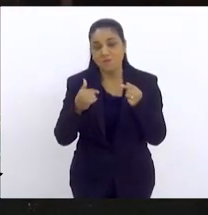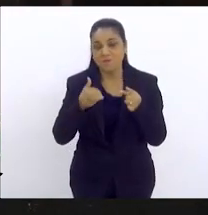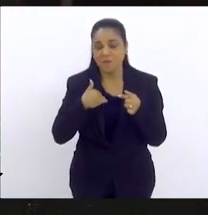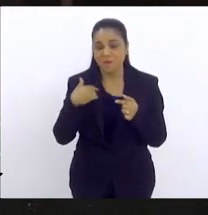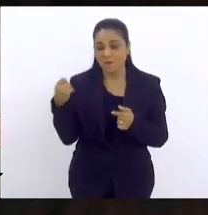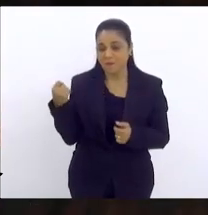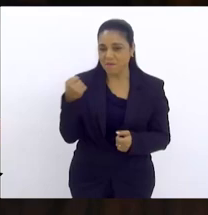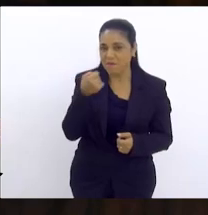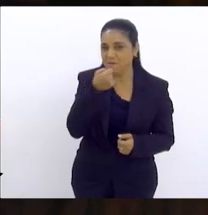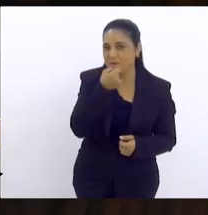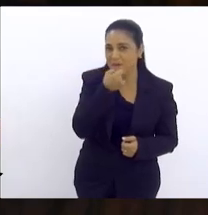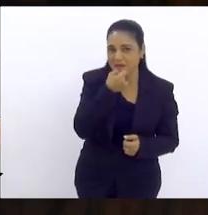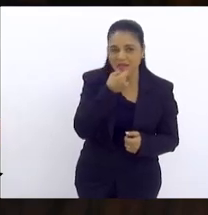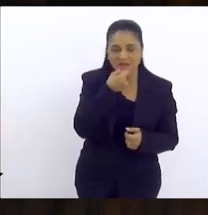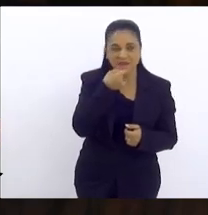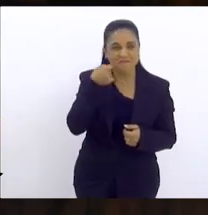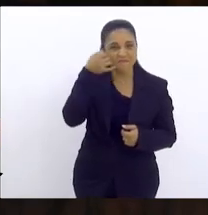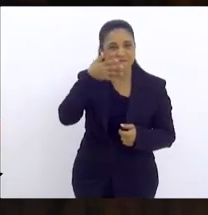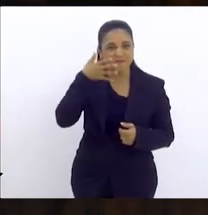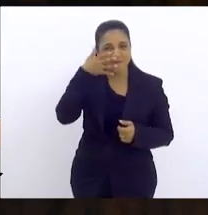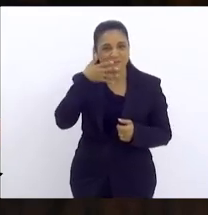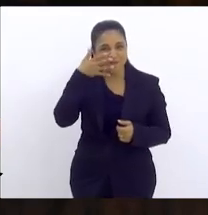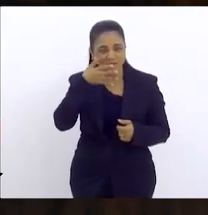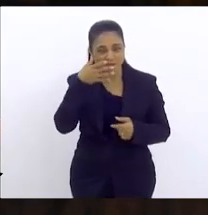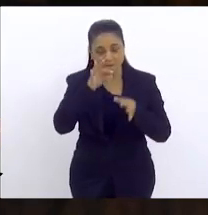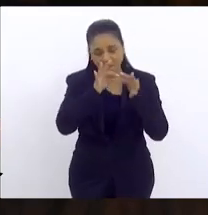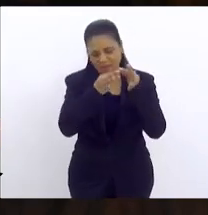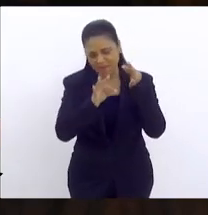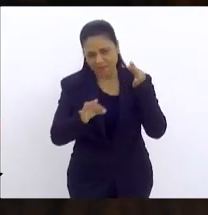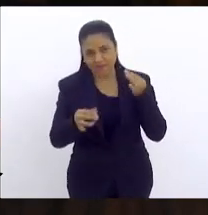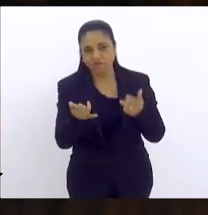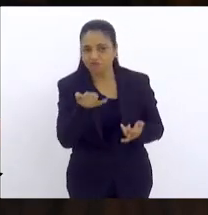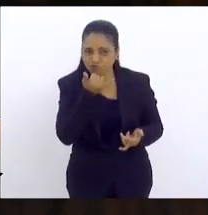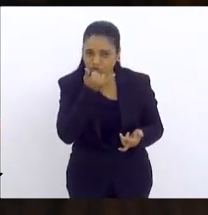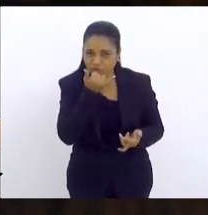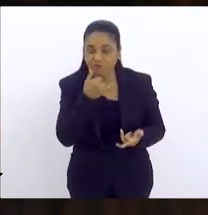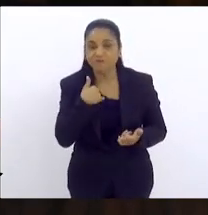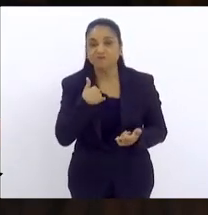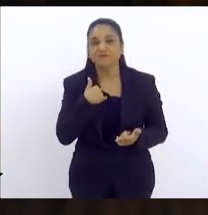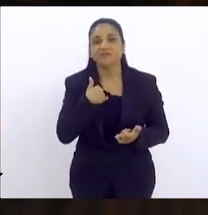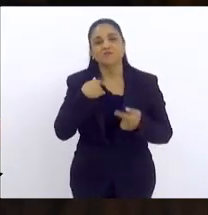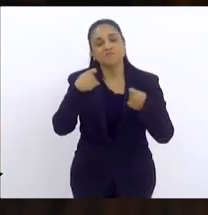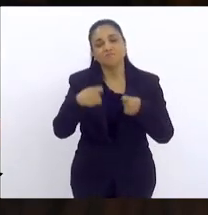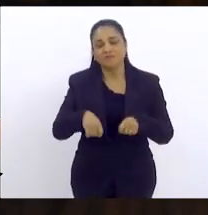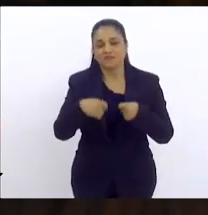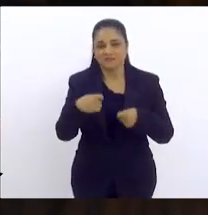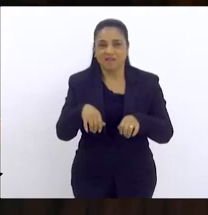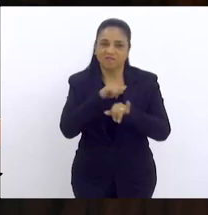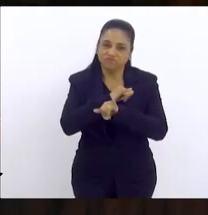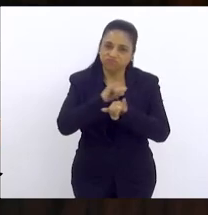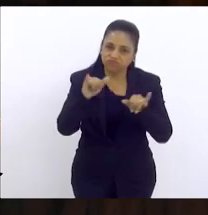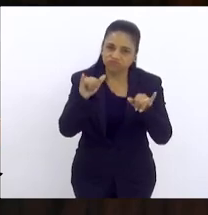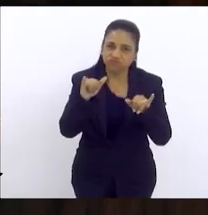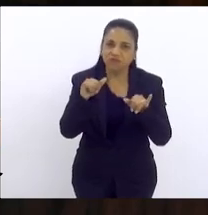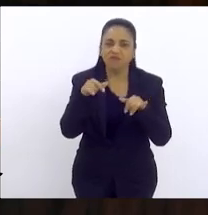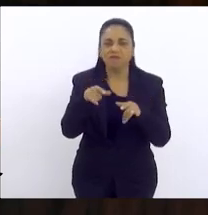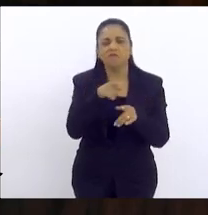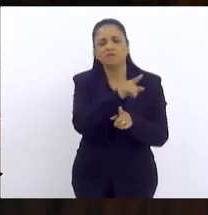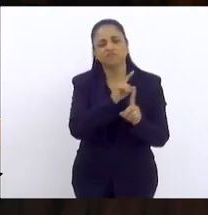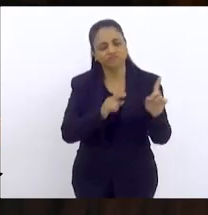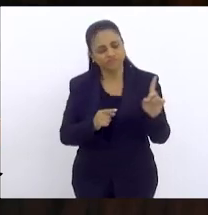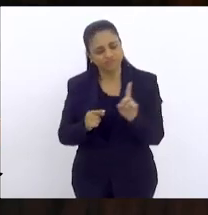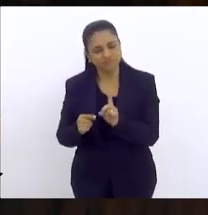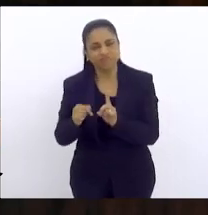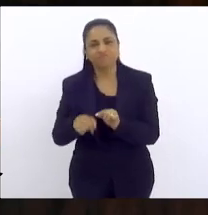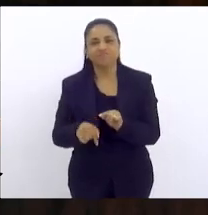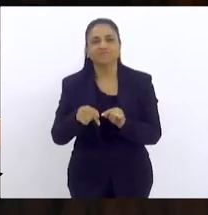numa vigília mas assim eu precisava falar uma vez que o senhor fez uma colocação